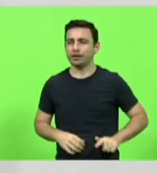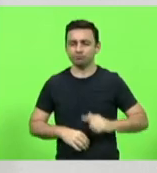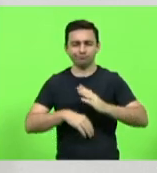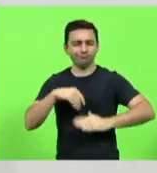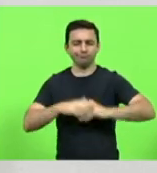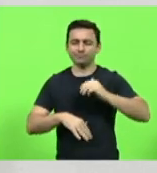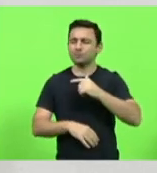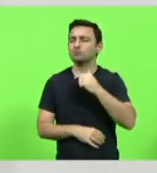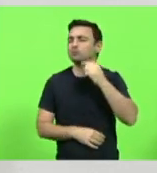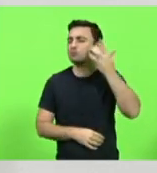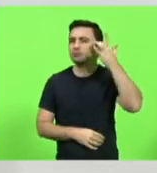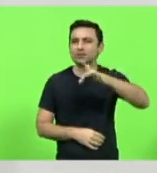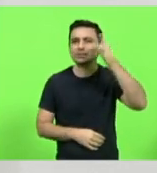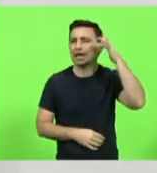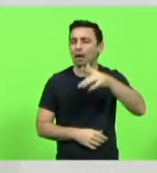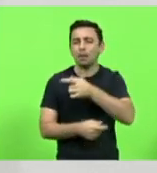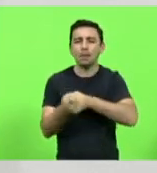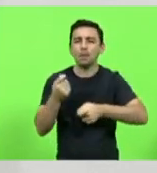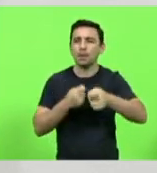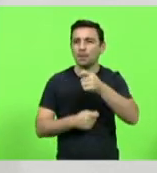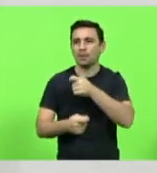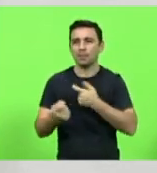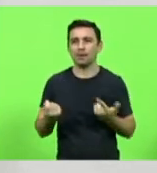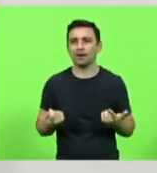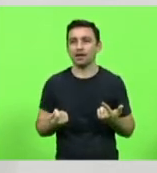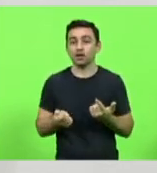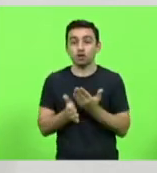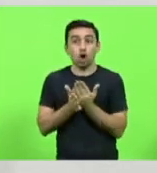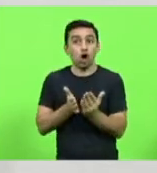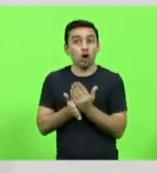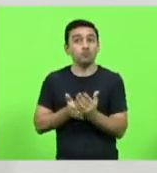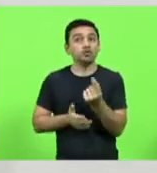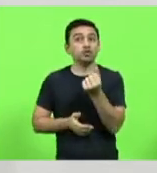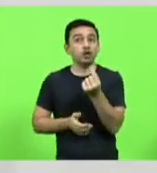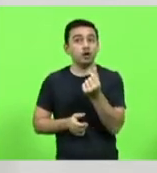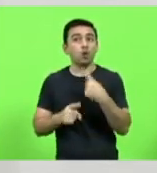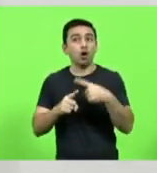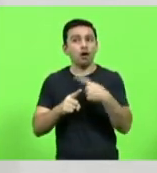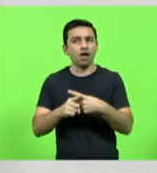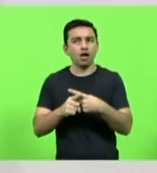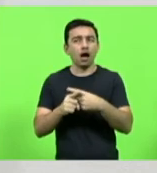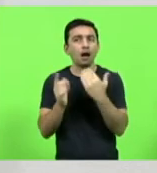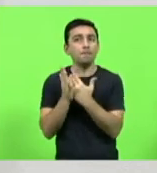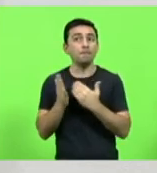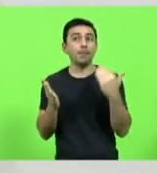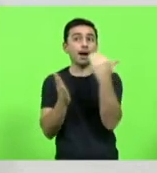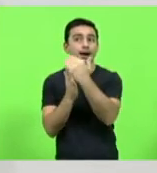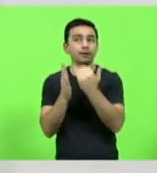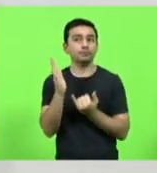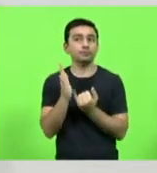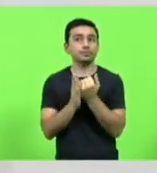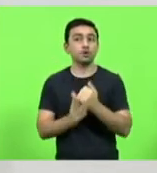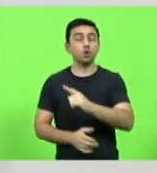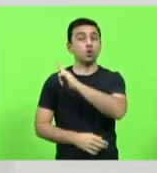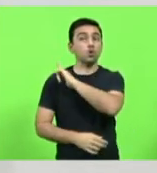negociar, que está sobrando dinheiro porque a arrecadação subiu, porque o